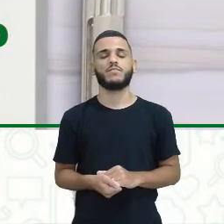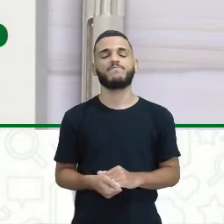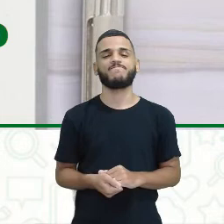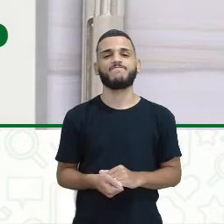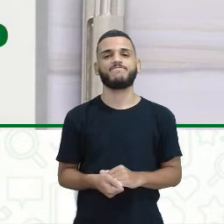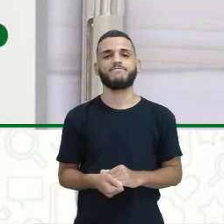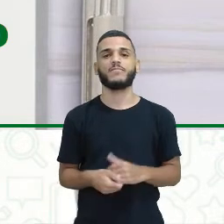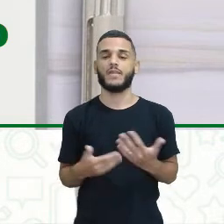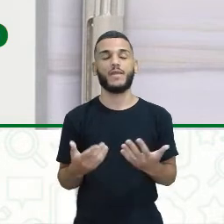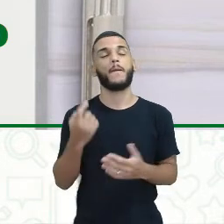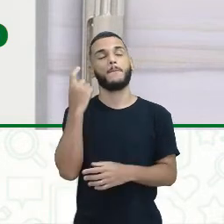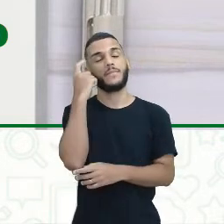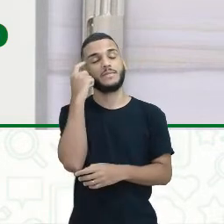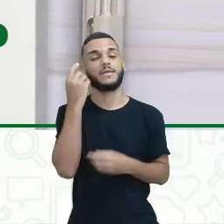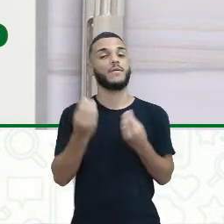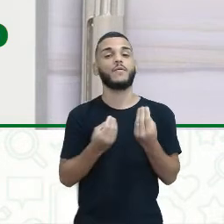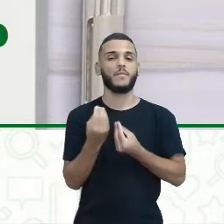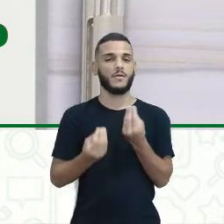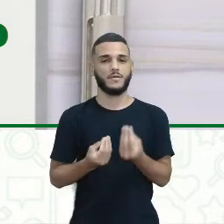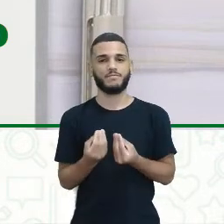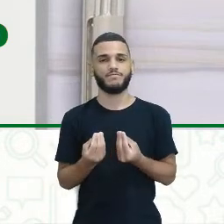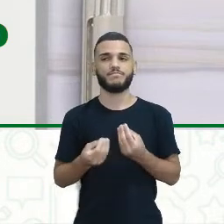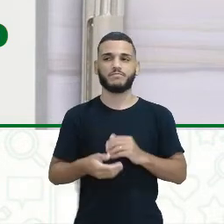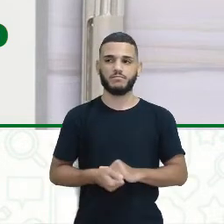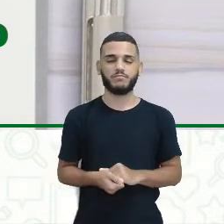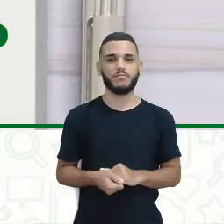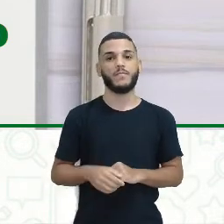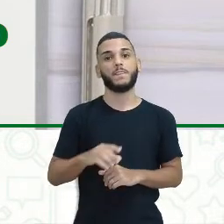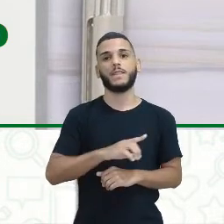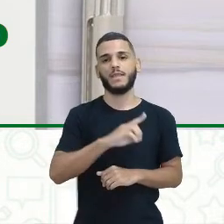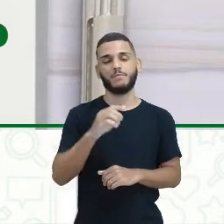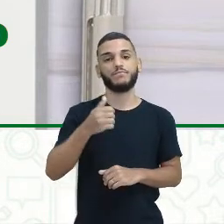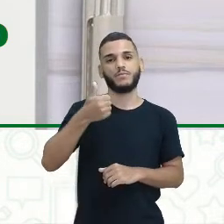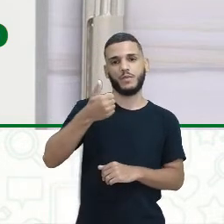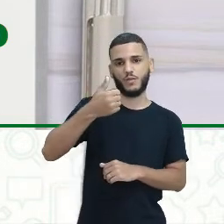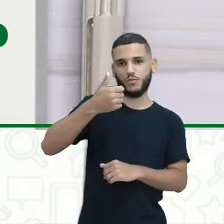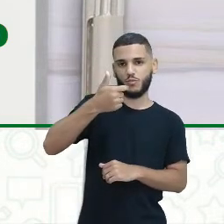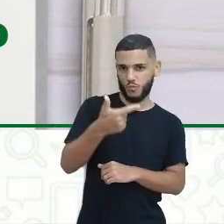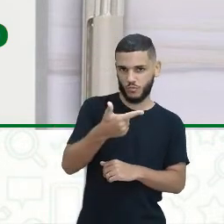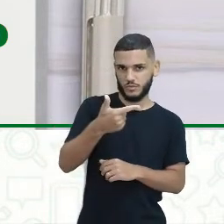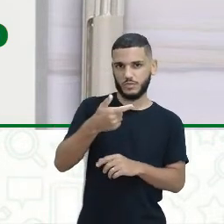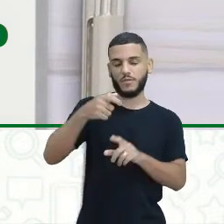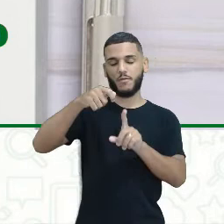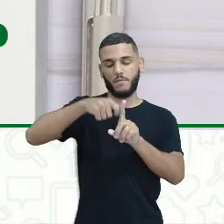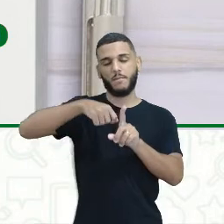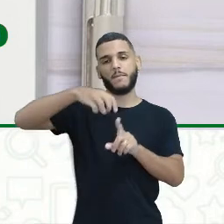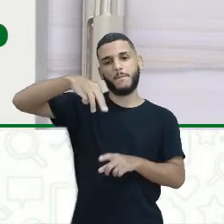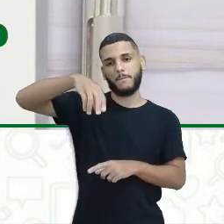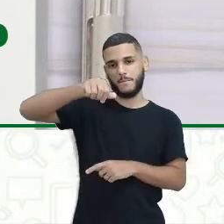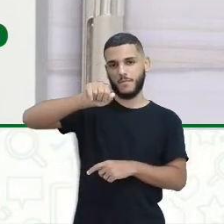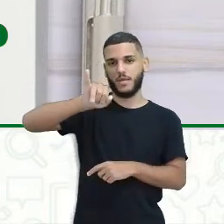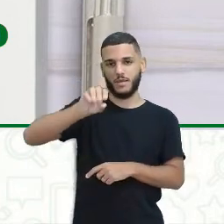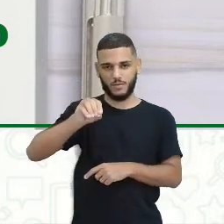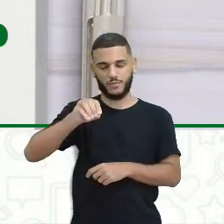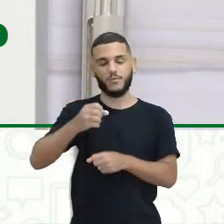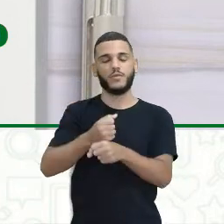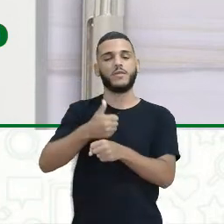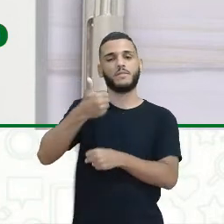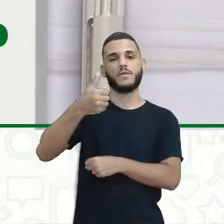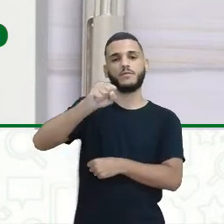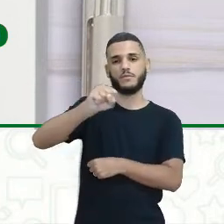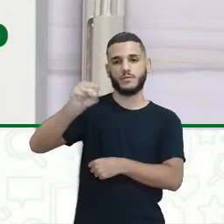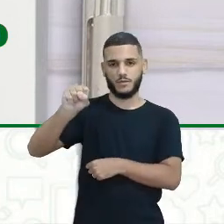da seguinte forma. No dia 12 de maio de 1888, os pretos e pretas eram